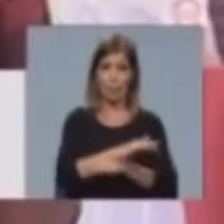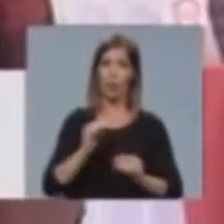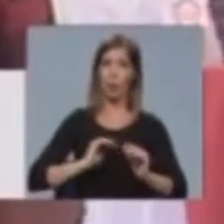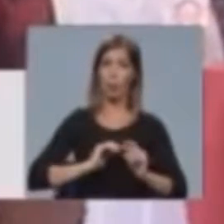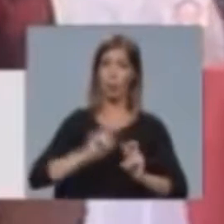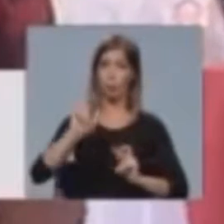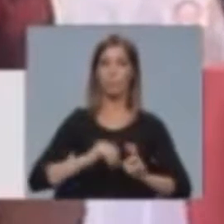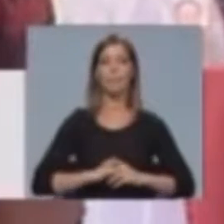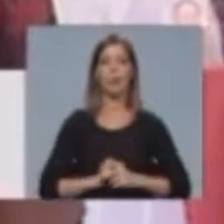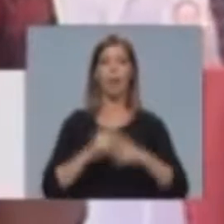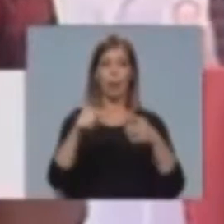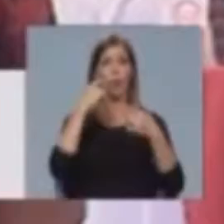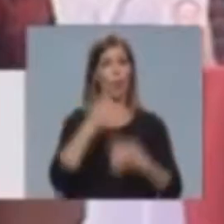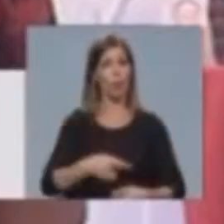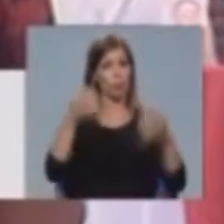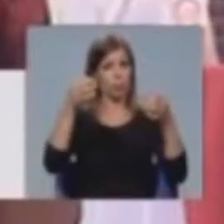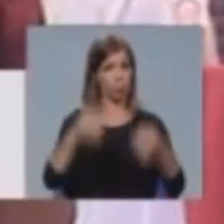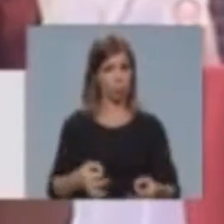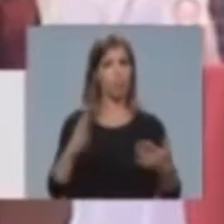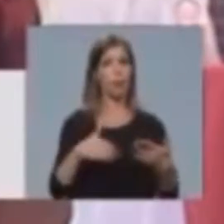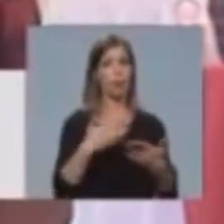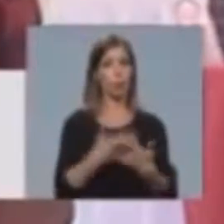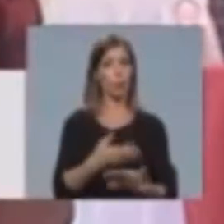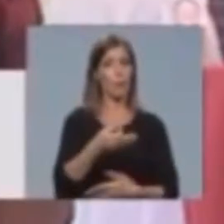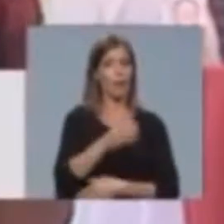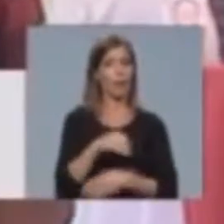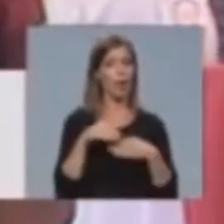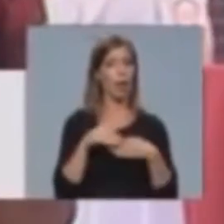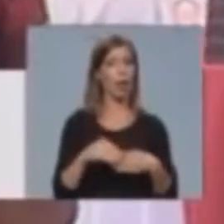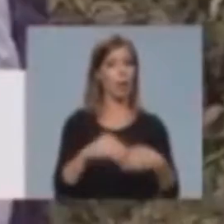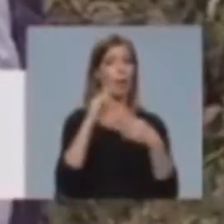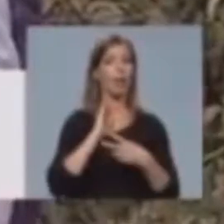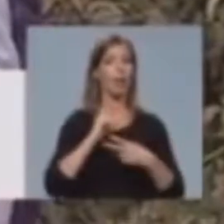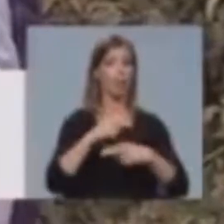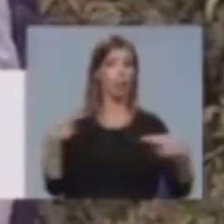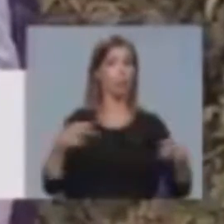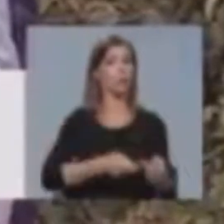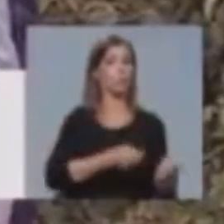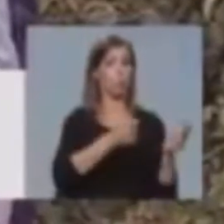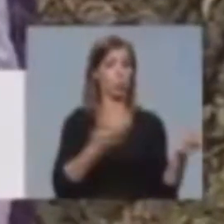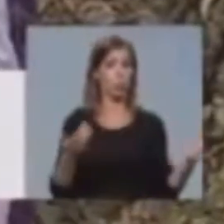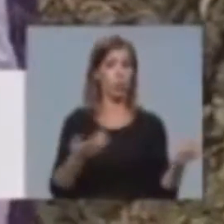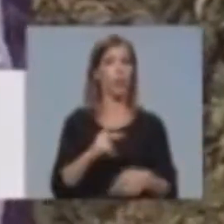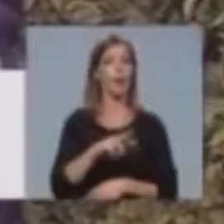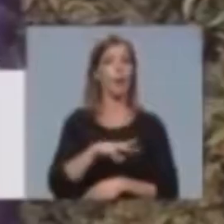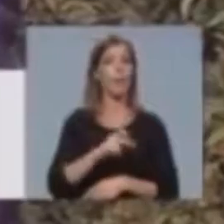foi a apresentação formal da candidatura do ps à liderança da câmara municipal de câmara de lobos